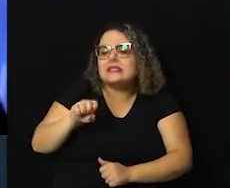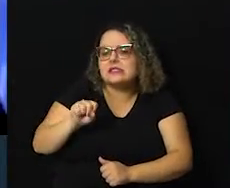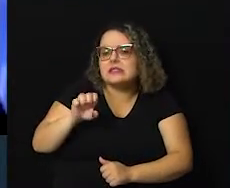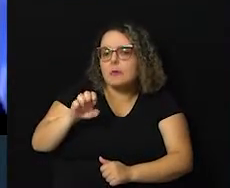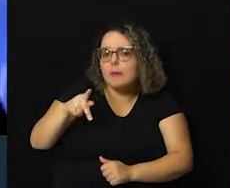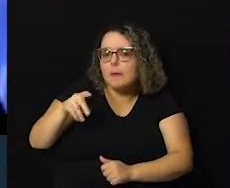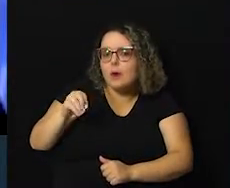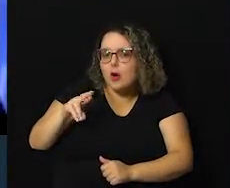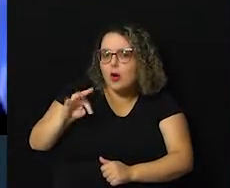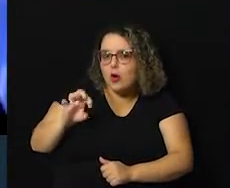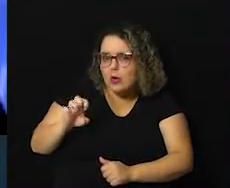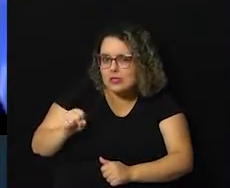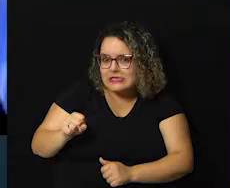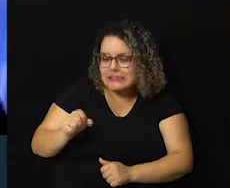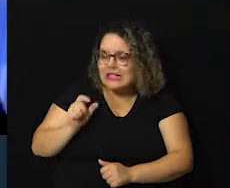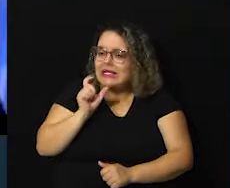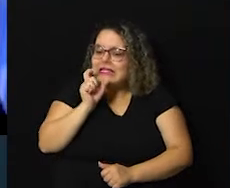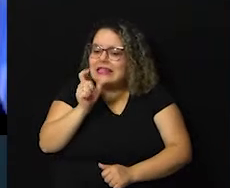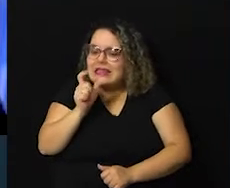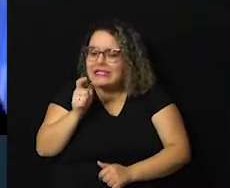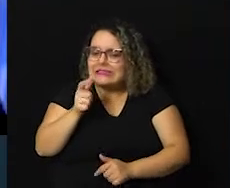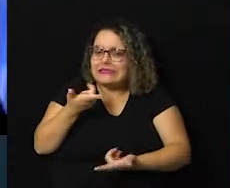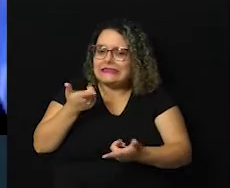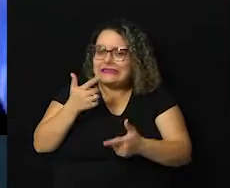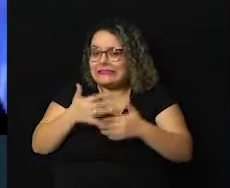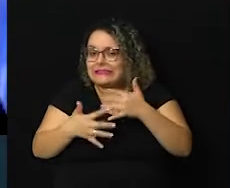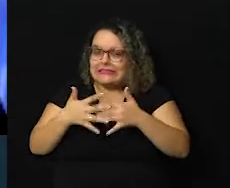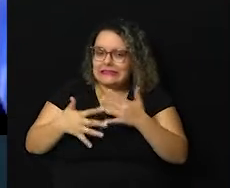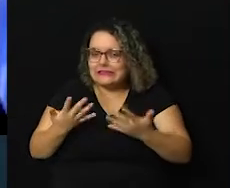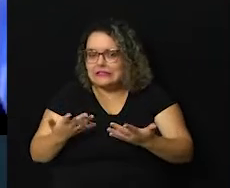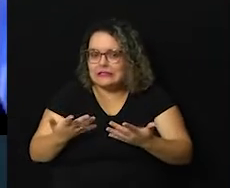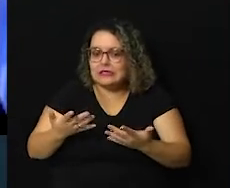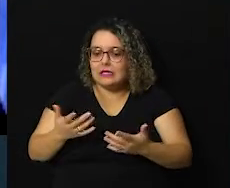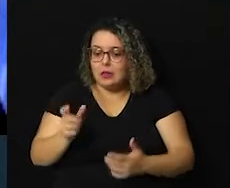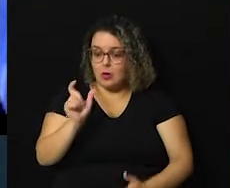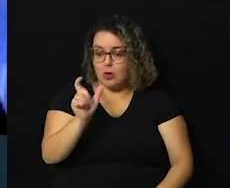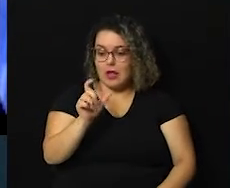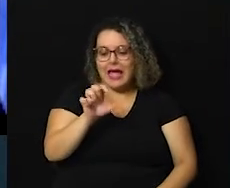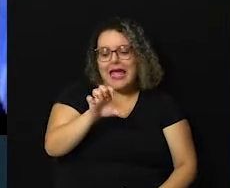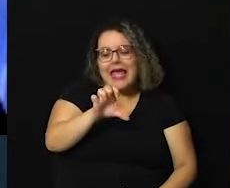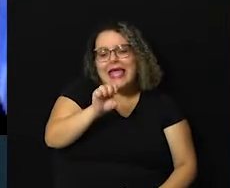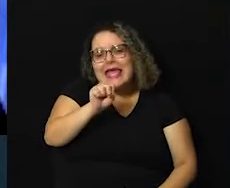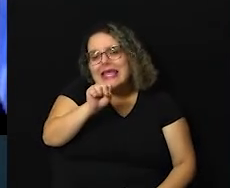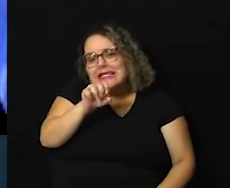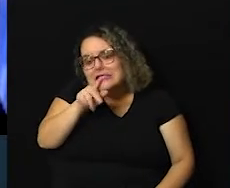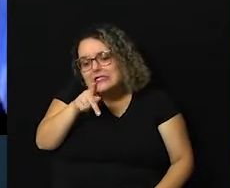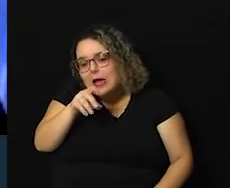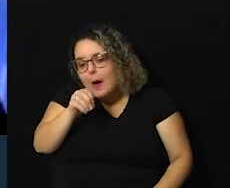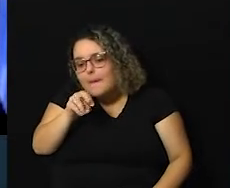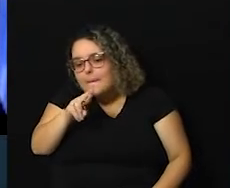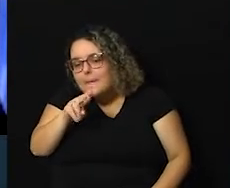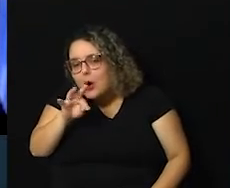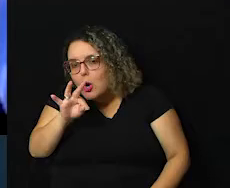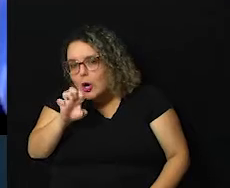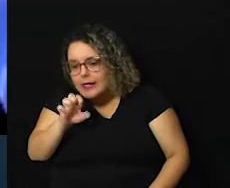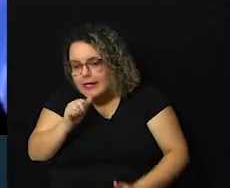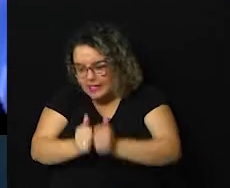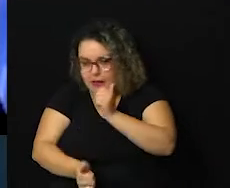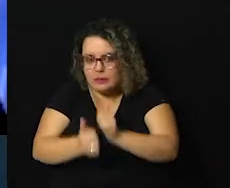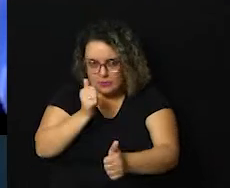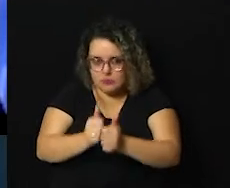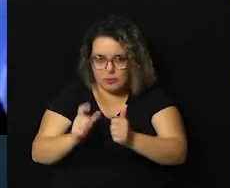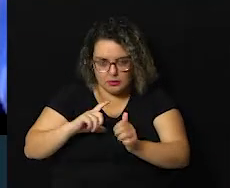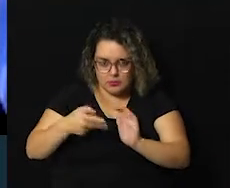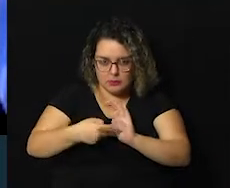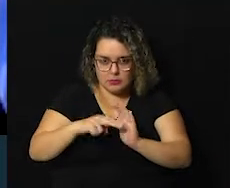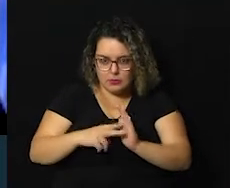São a um trava-língua para nós brasileiros né porque é para gente a palavra esporte é ela